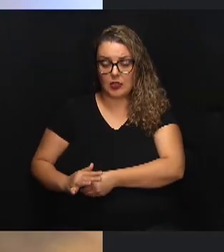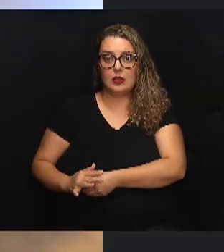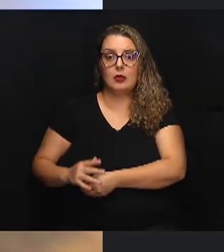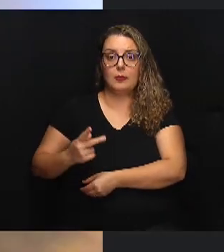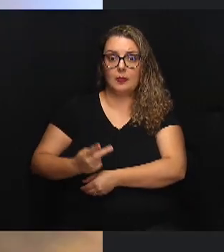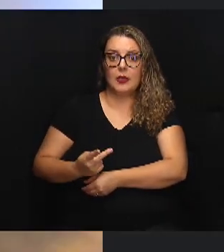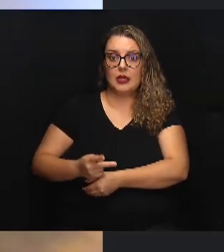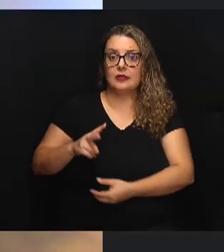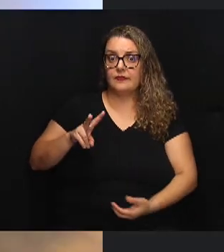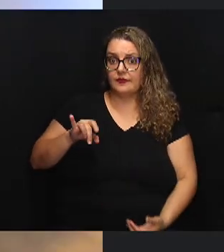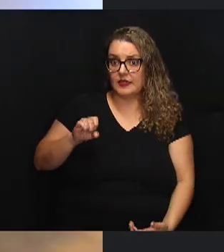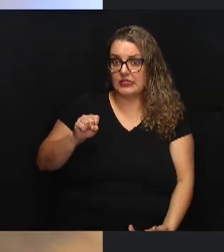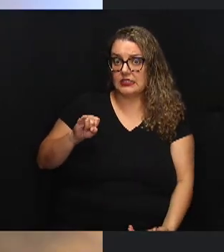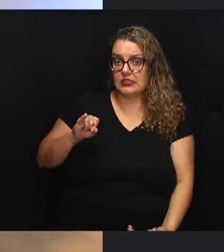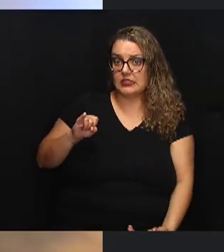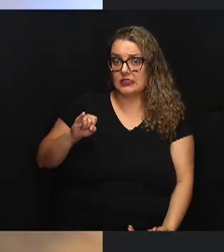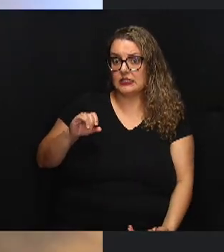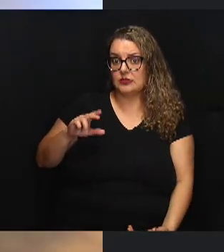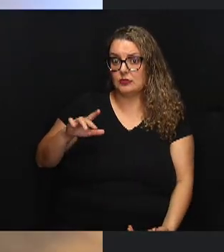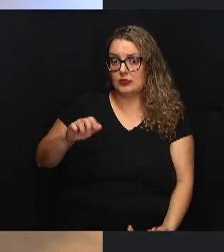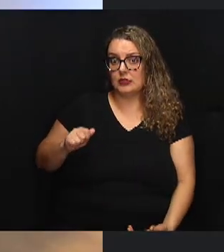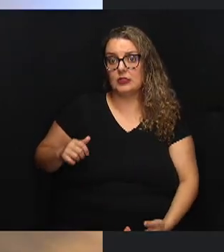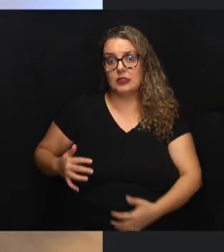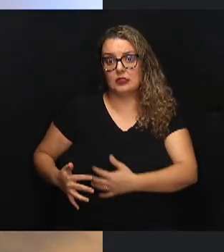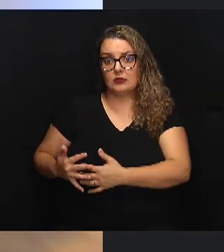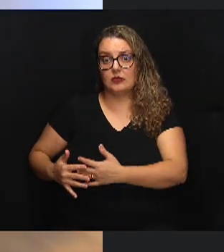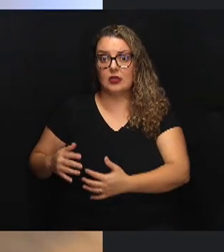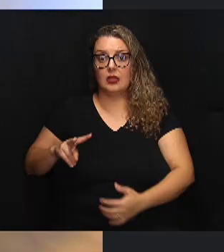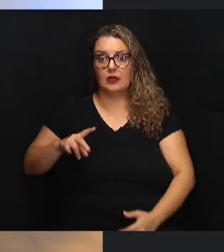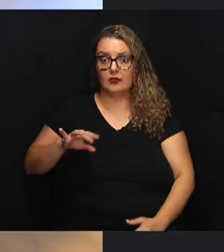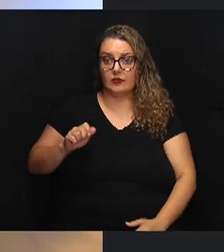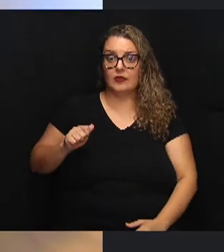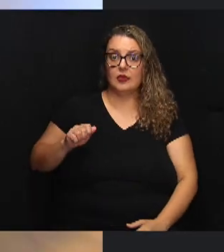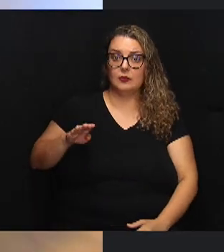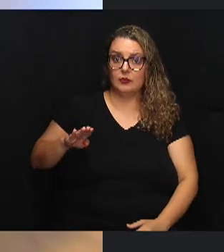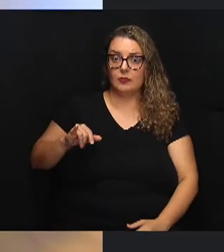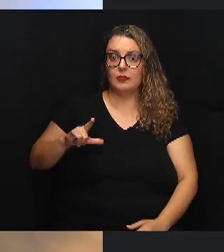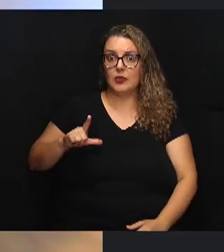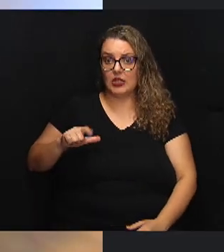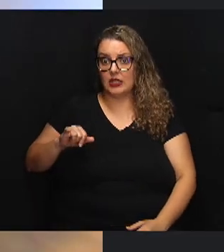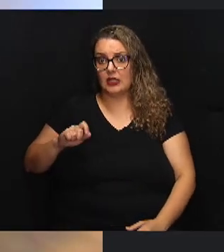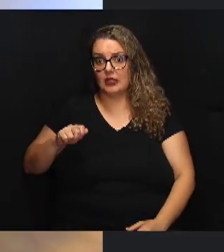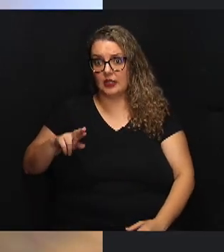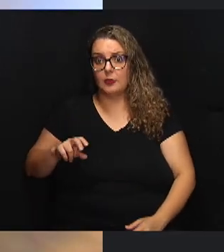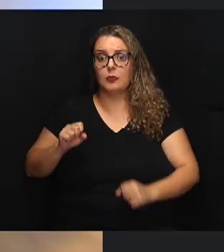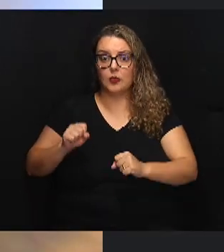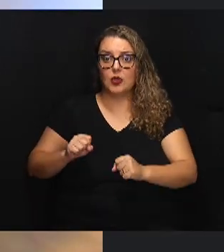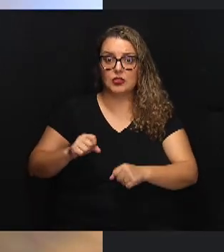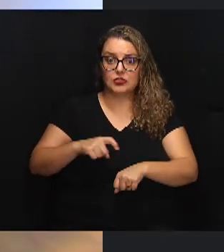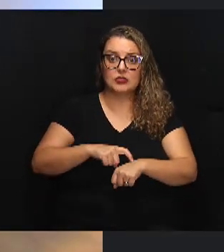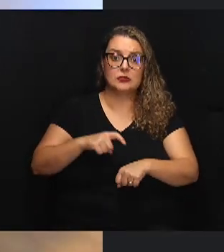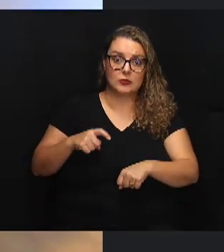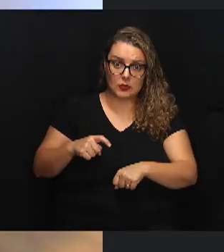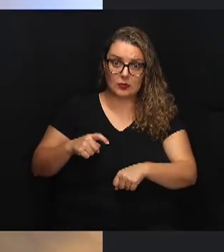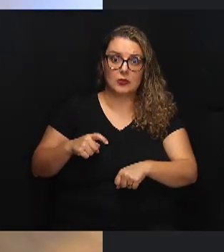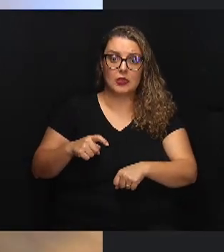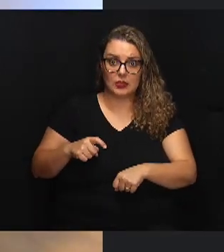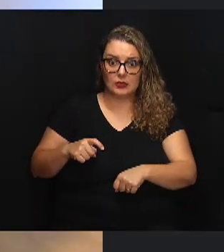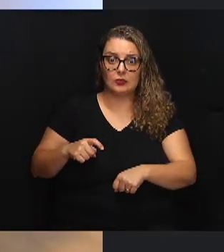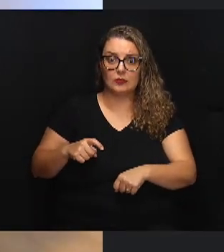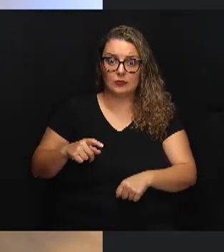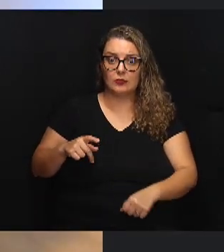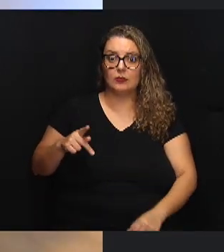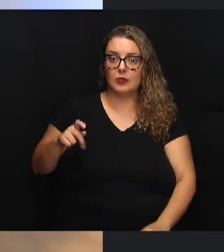pode obstruir ali a via biliar, ele pode ter esse quadro de pancreatite crônica. Então, é algo a procurar ajuda